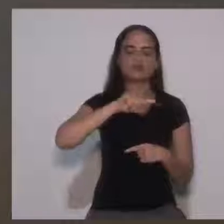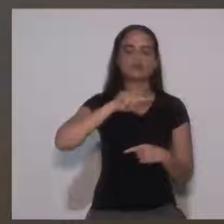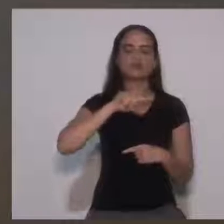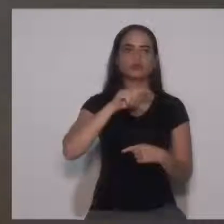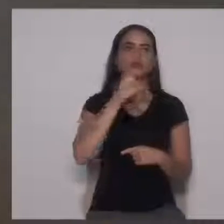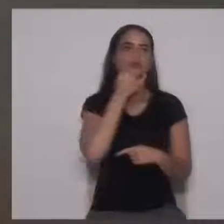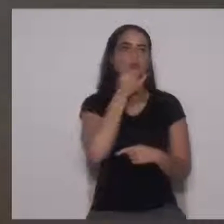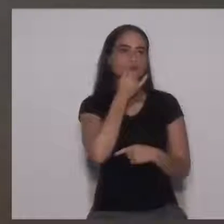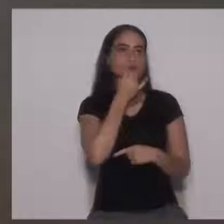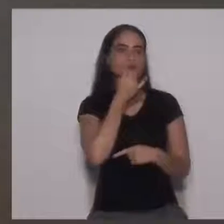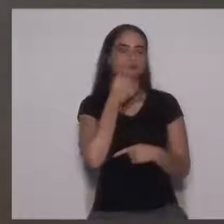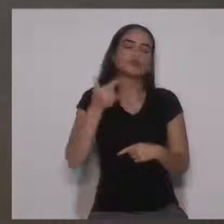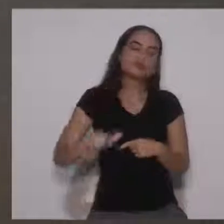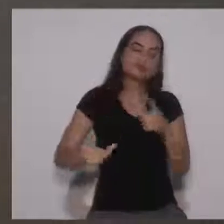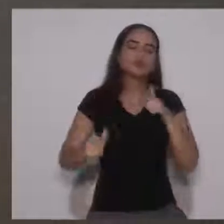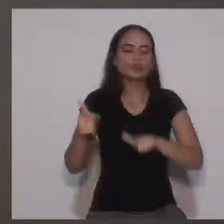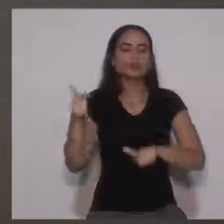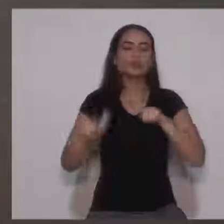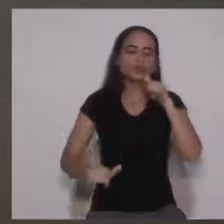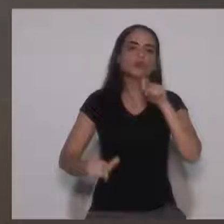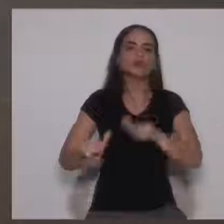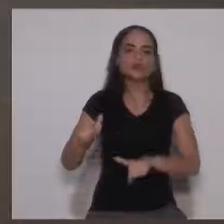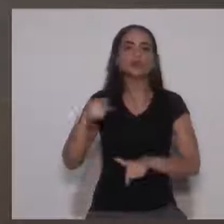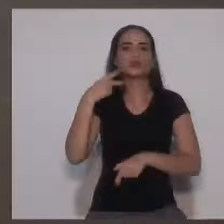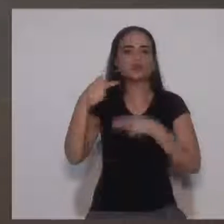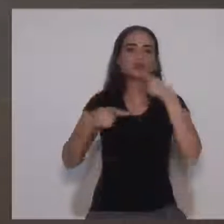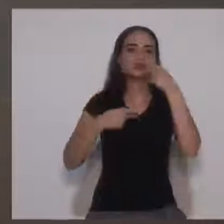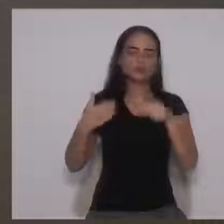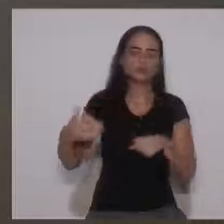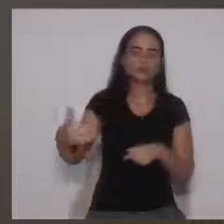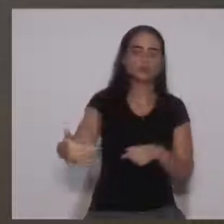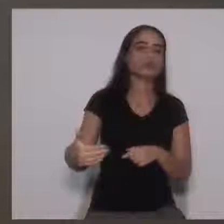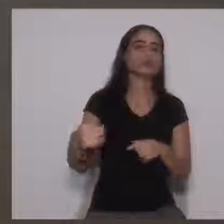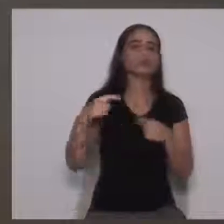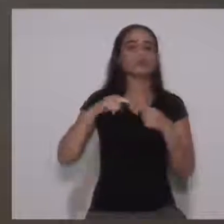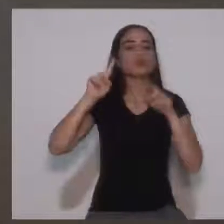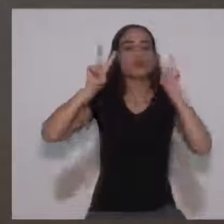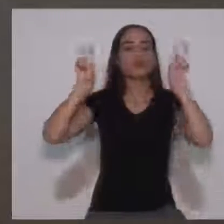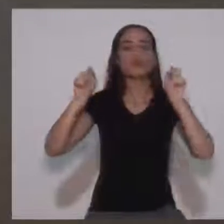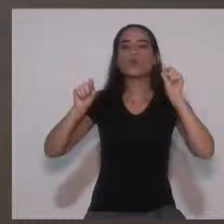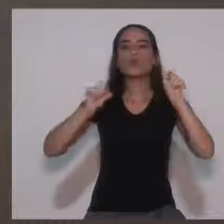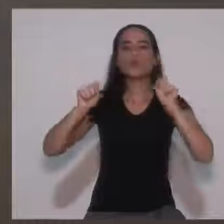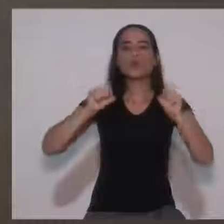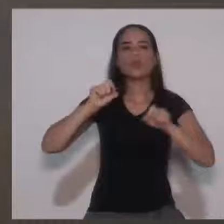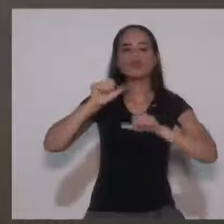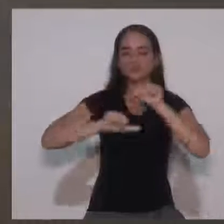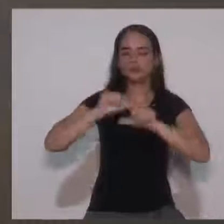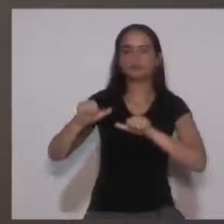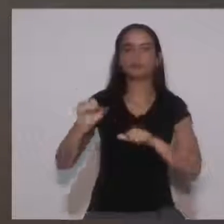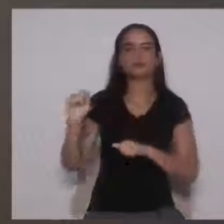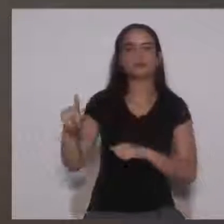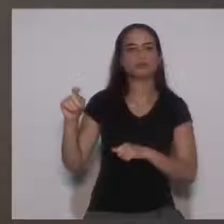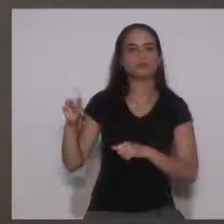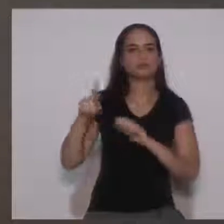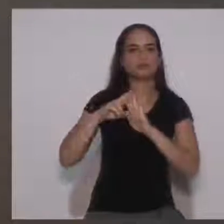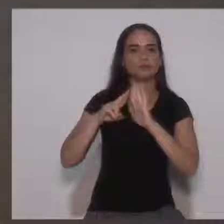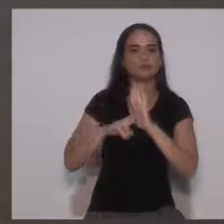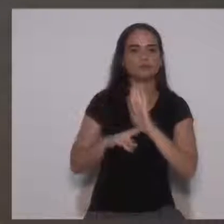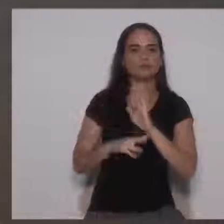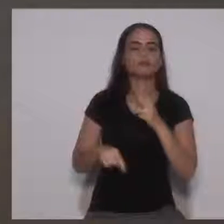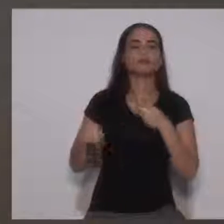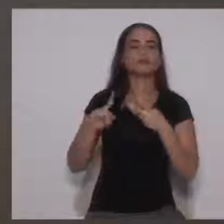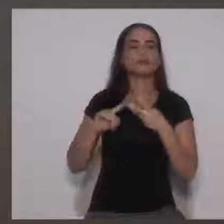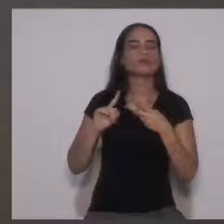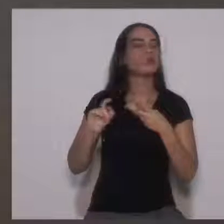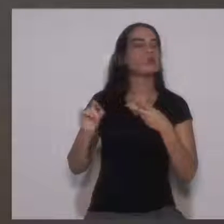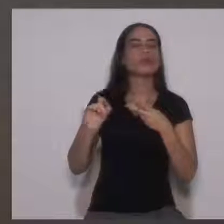escutar várias vezes falar disso, e vou acompanhar sistematicamente. Um é a reforma da Previdência, né, que eu acho que esse não tem discussão, e o outro é